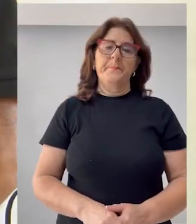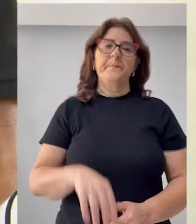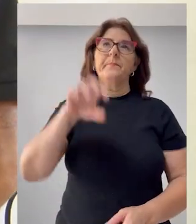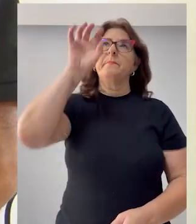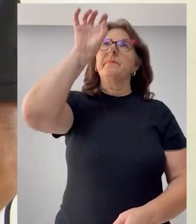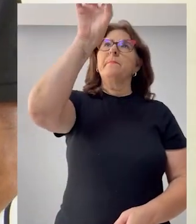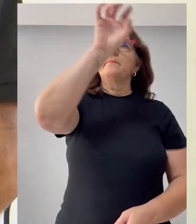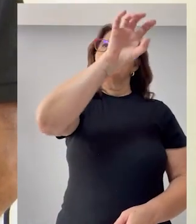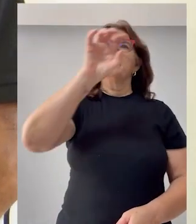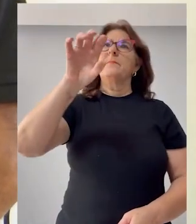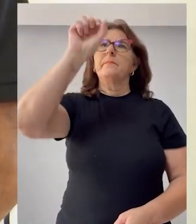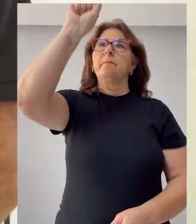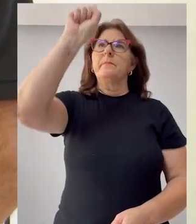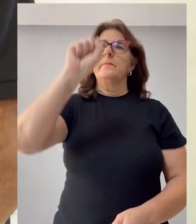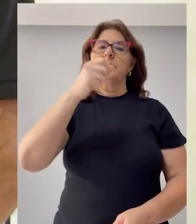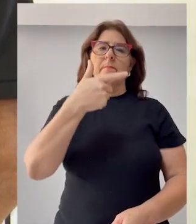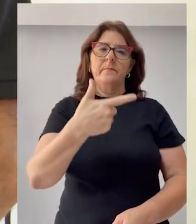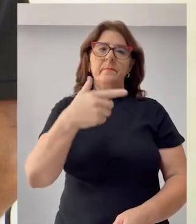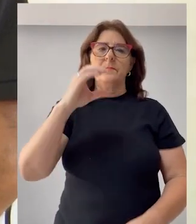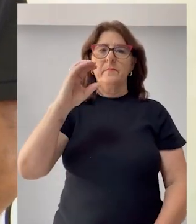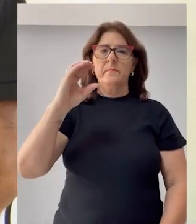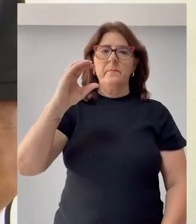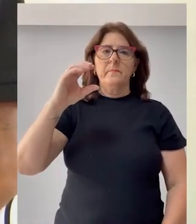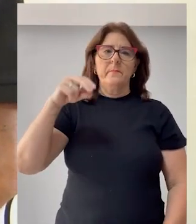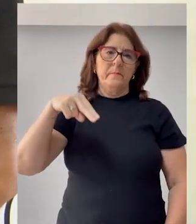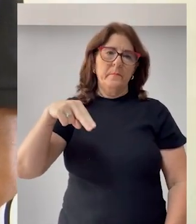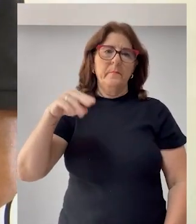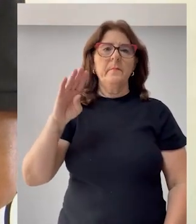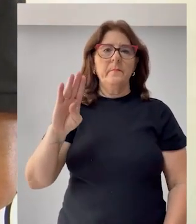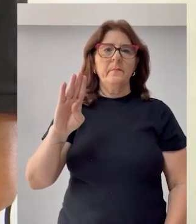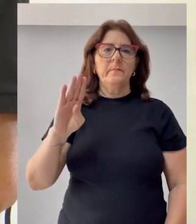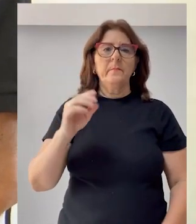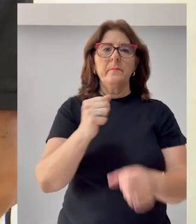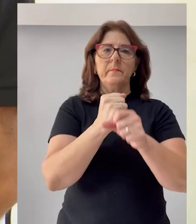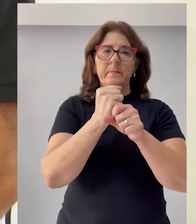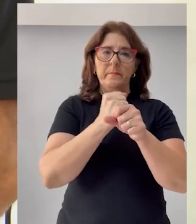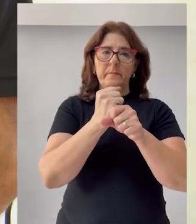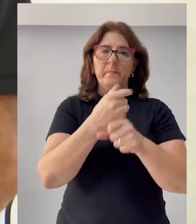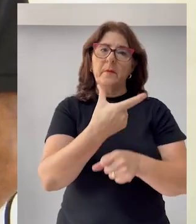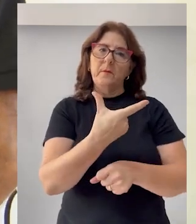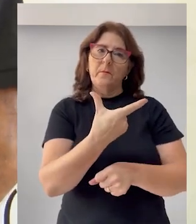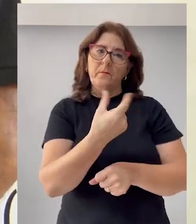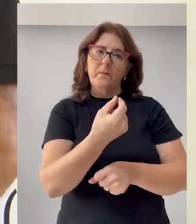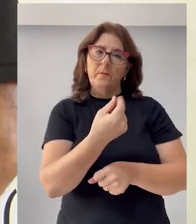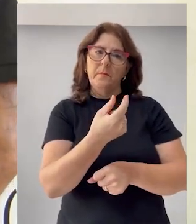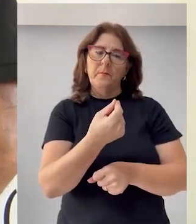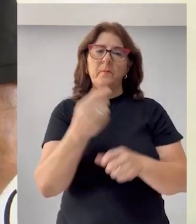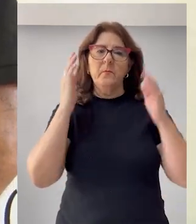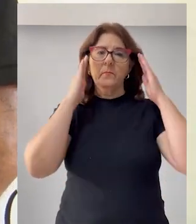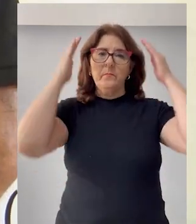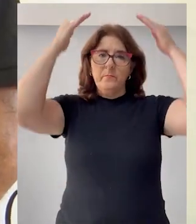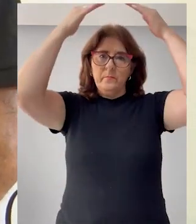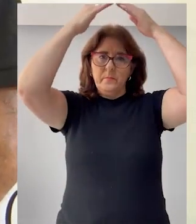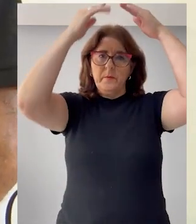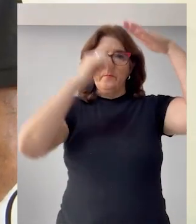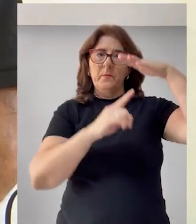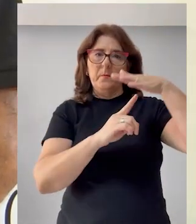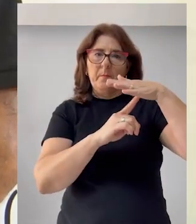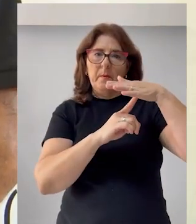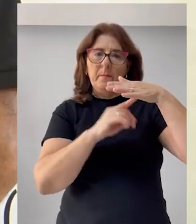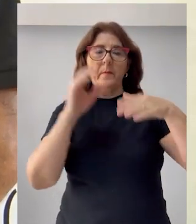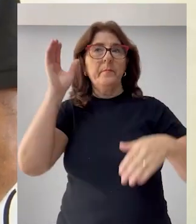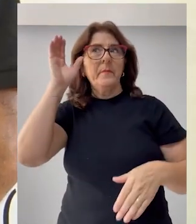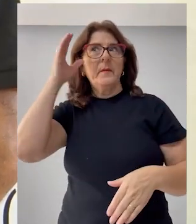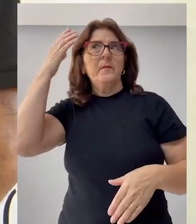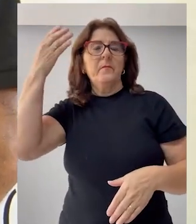O Regional Sul 2 da CNBB, desde o ano de 2020, por uma opção dos bispos do Paraná,